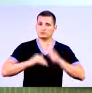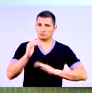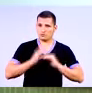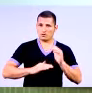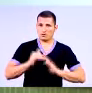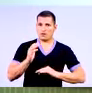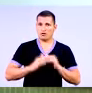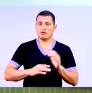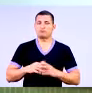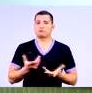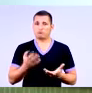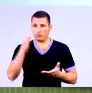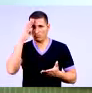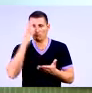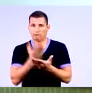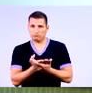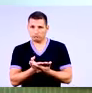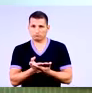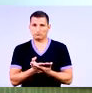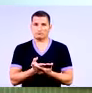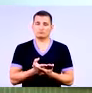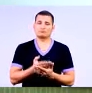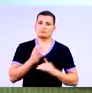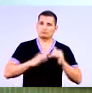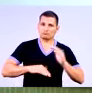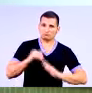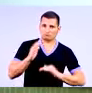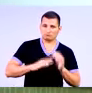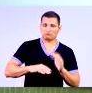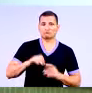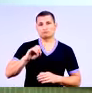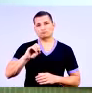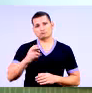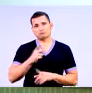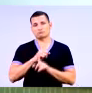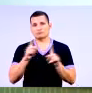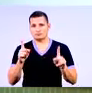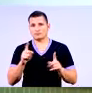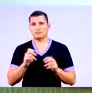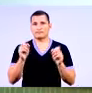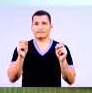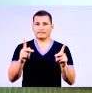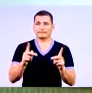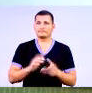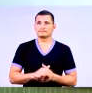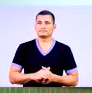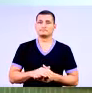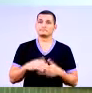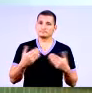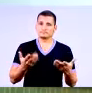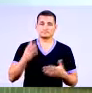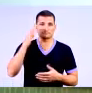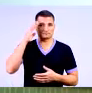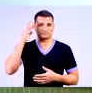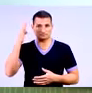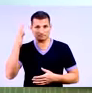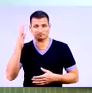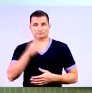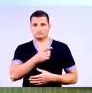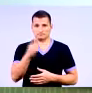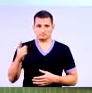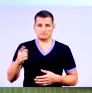merece ser confiado, né? Se é um profissional confiável ou não, ok? Então, essas reflexões têm que